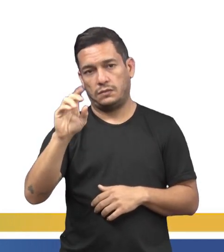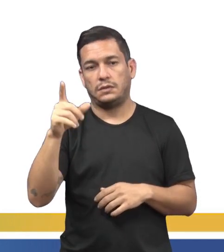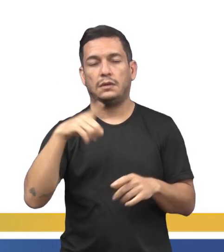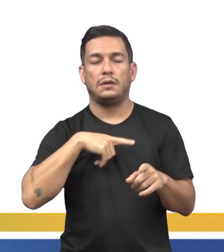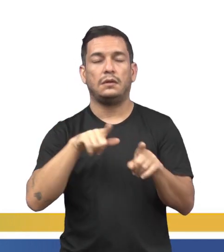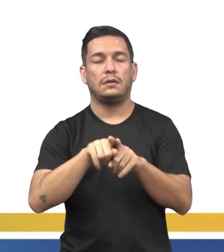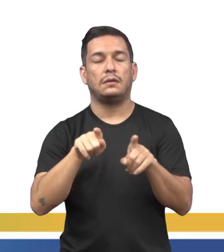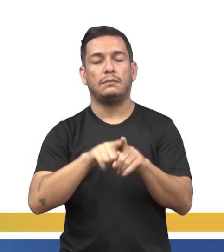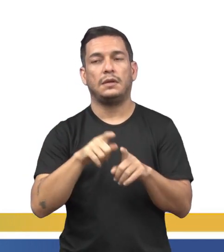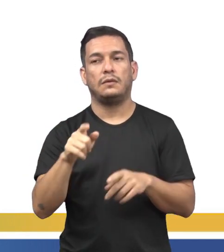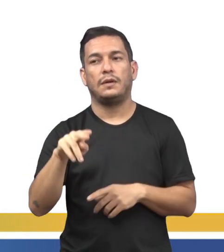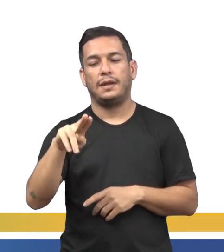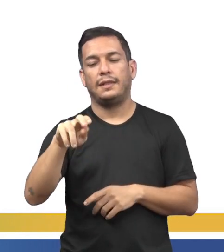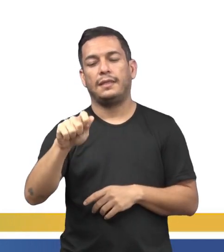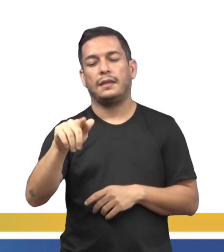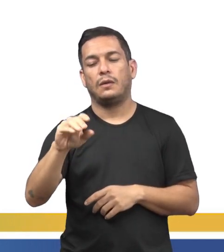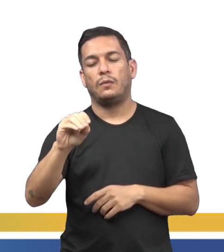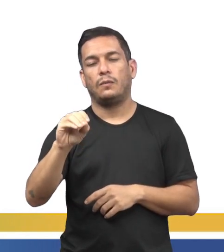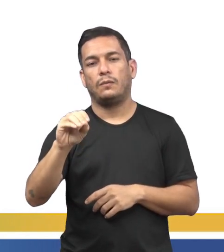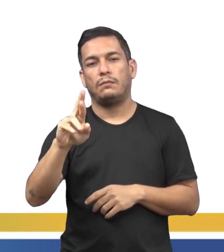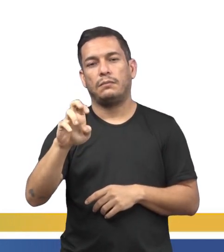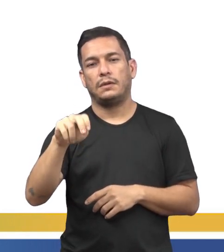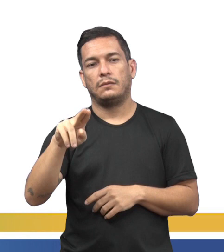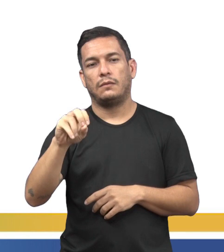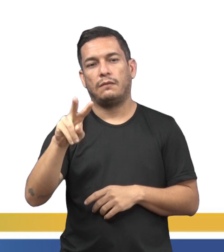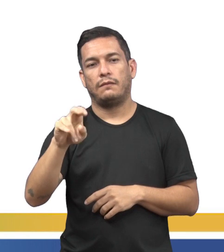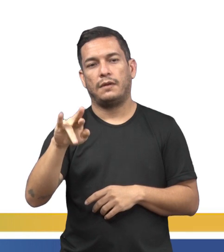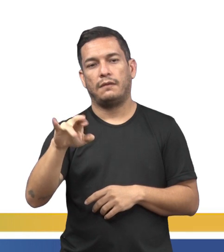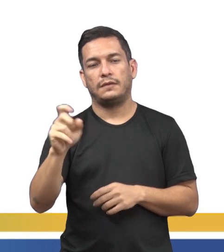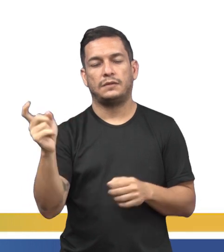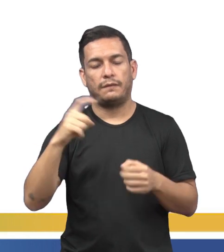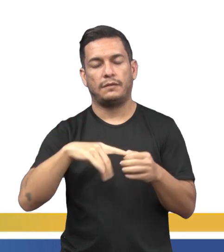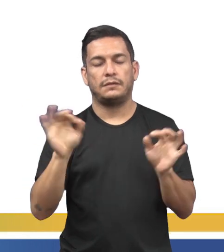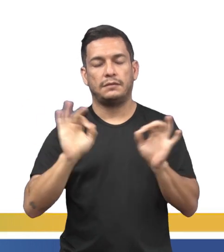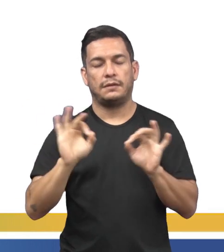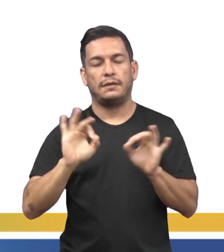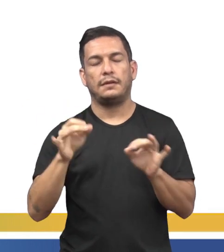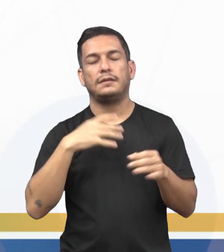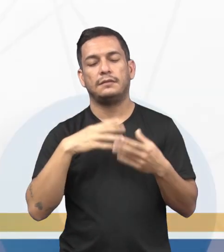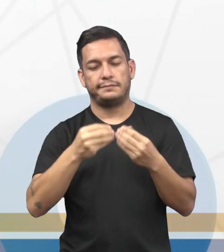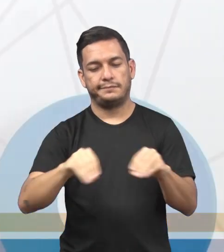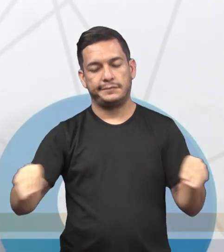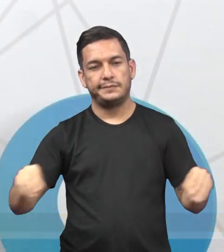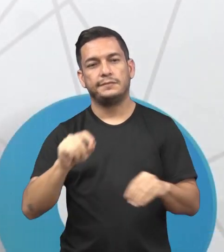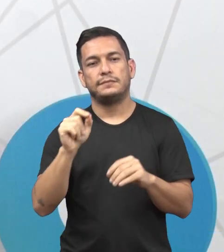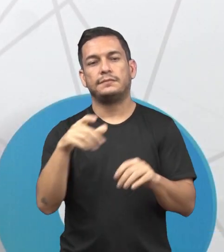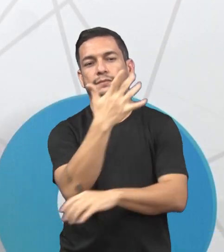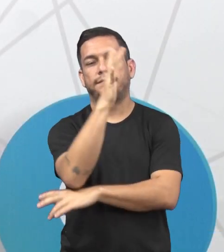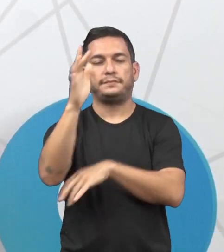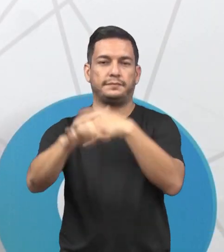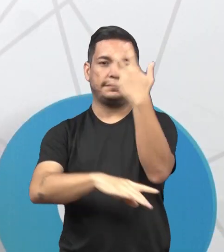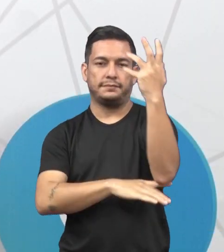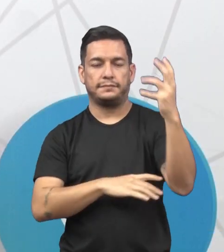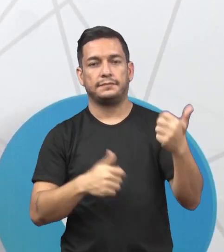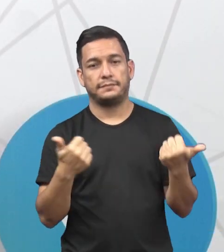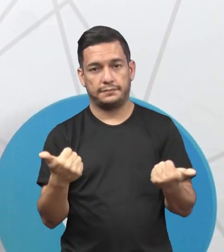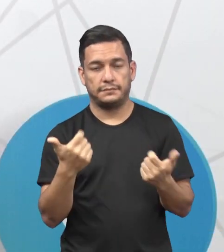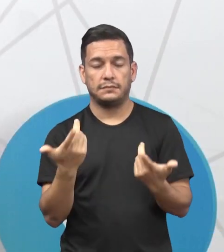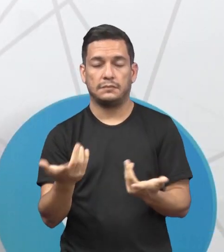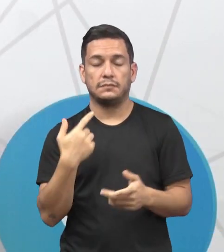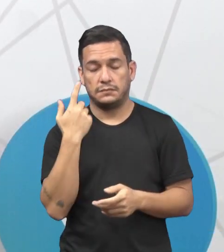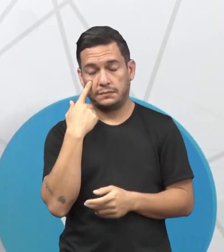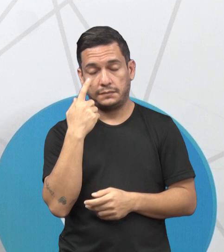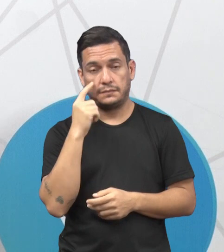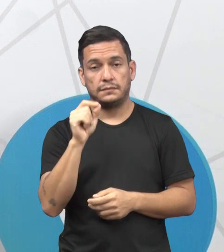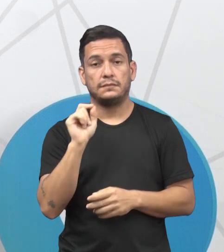as fontes não renováveis, que são amplamente utilizadas e mais prejudiciais ao meio ambiente, correto? Então, nós